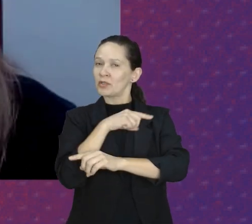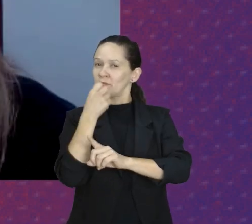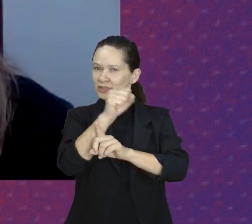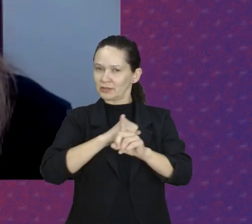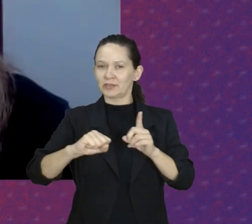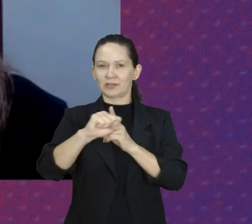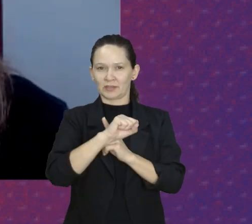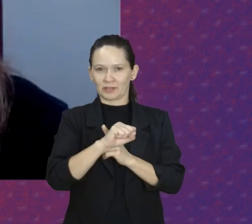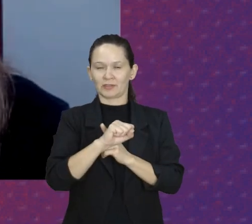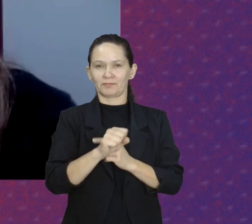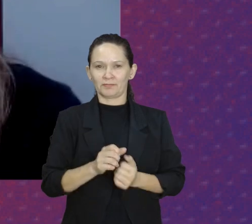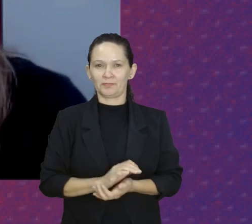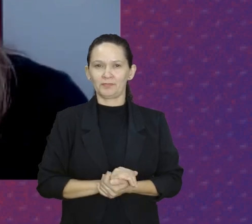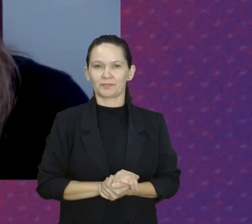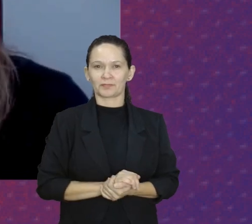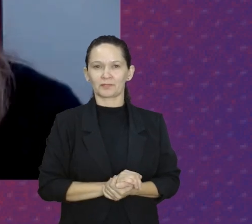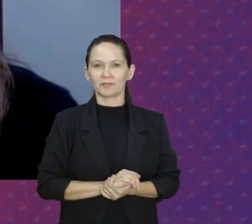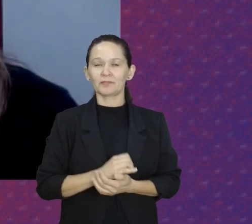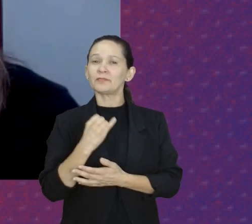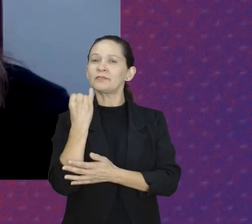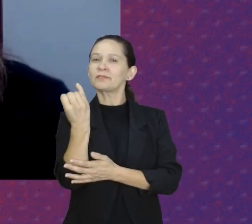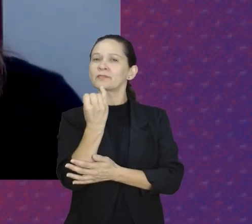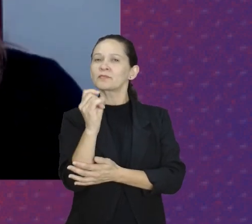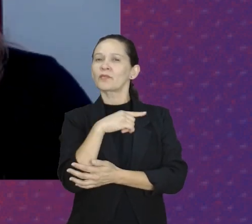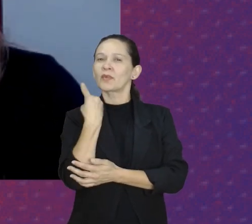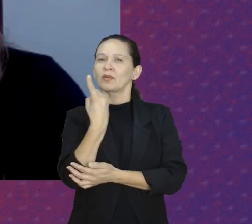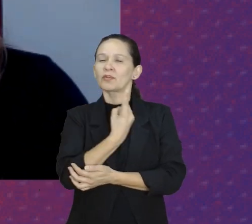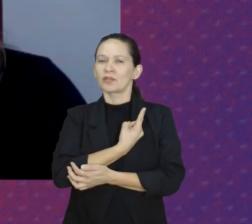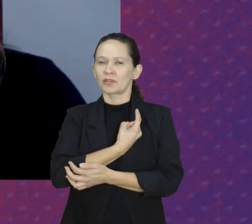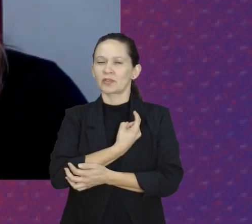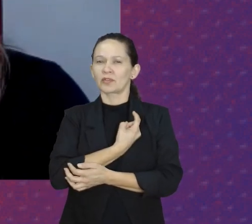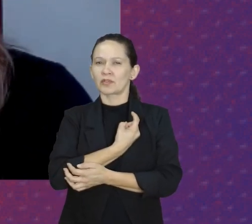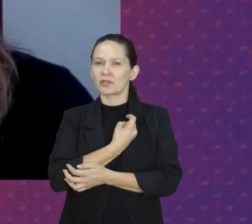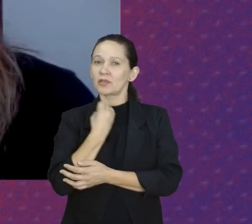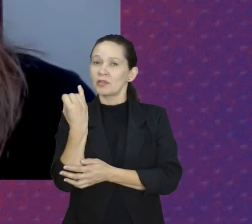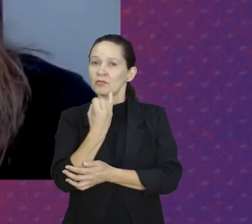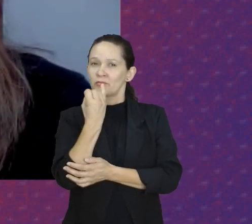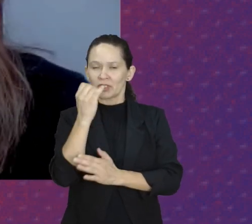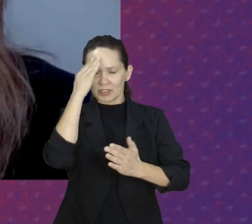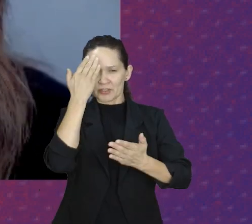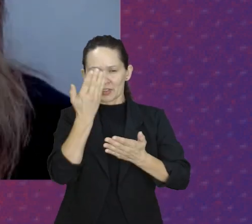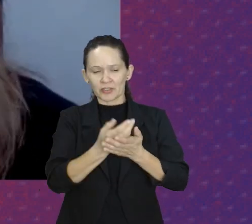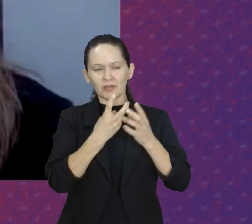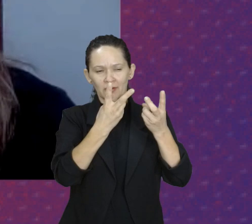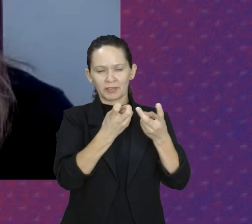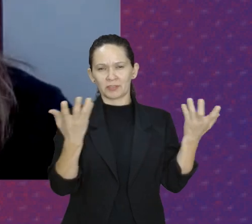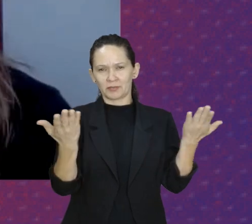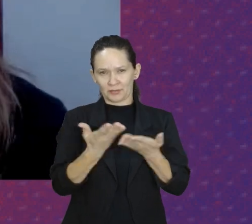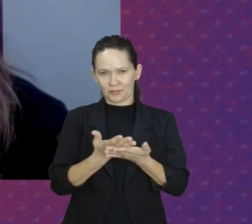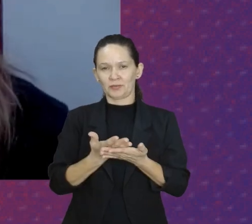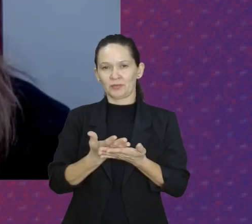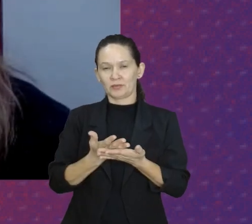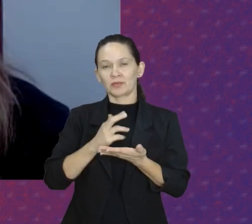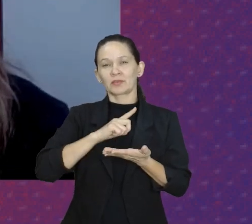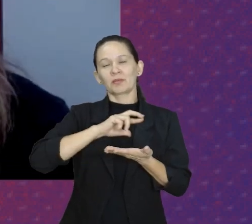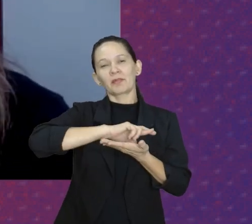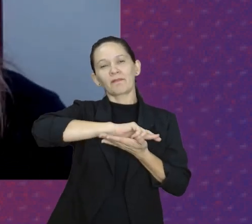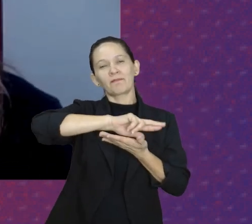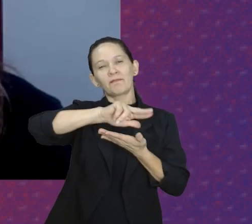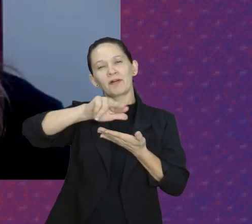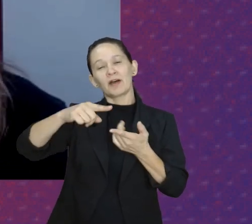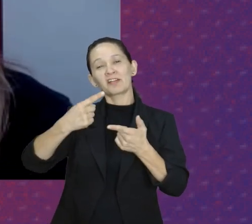sociedade. É importante a gente considerar assim, que hoje em dia, e muito também